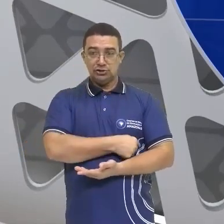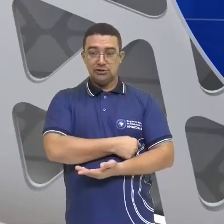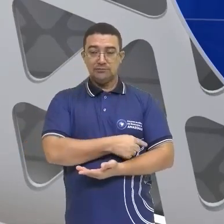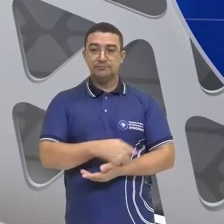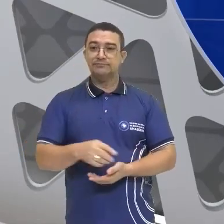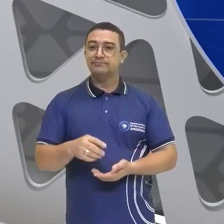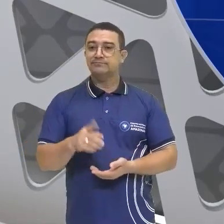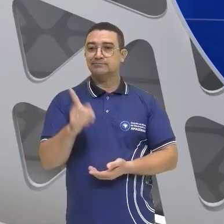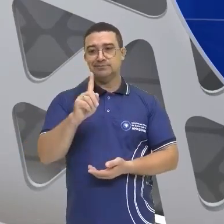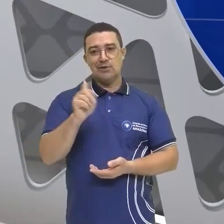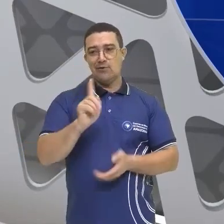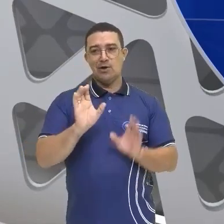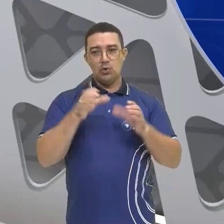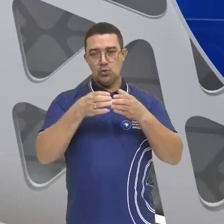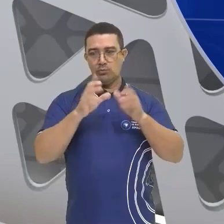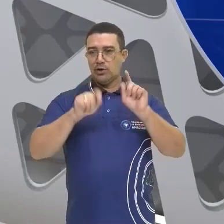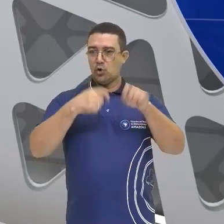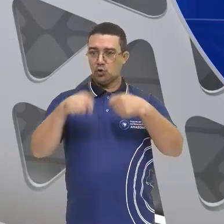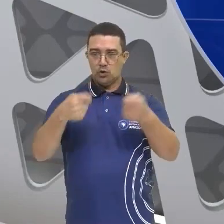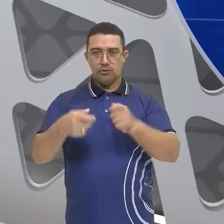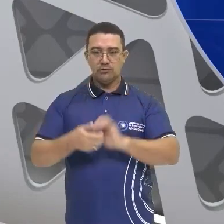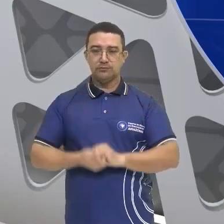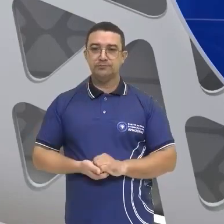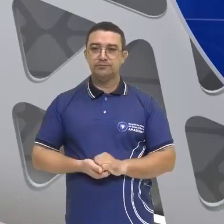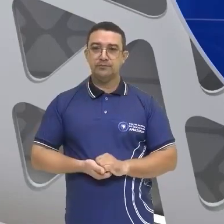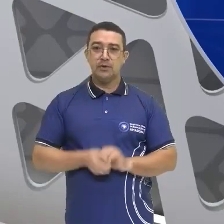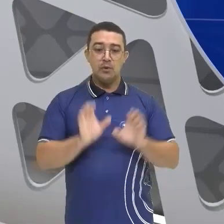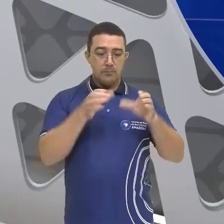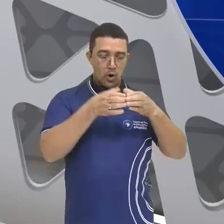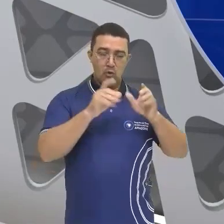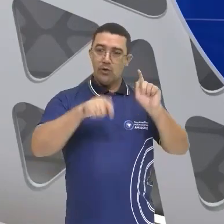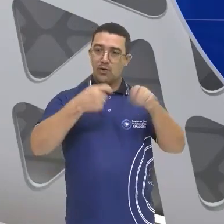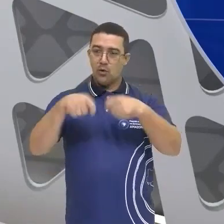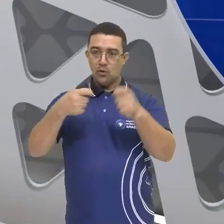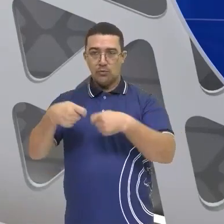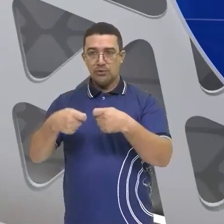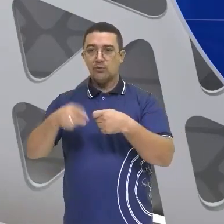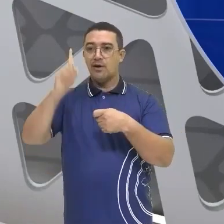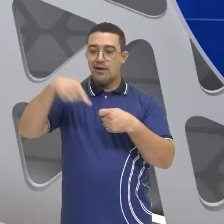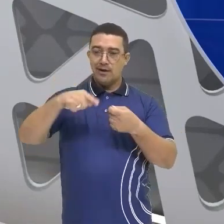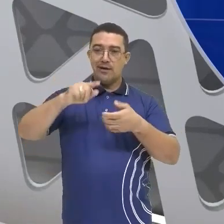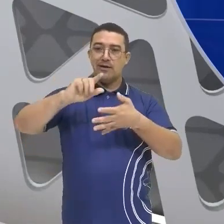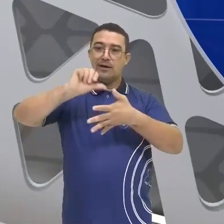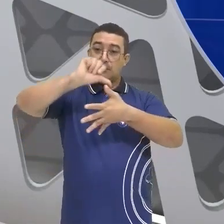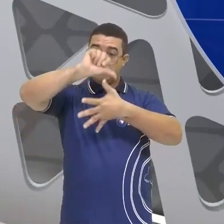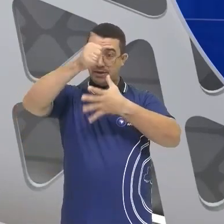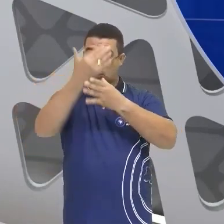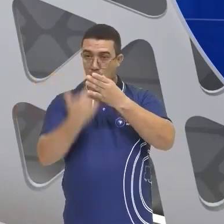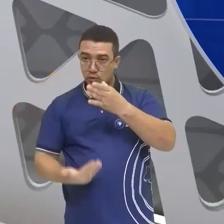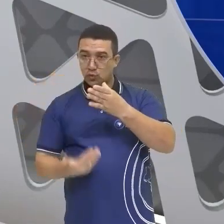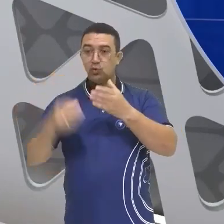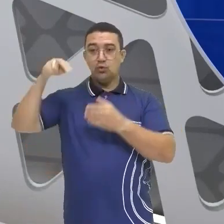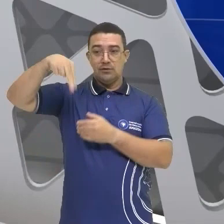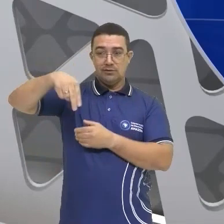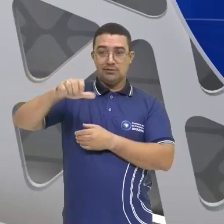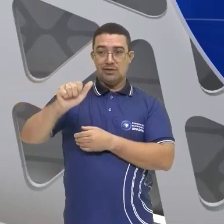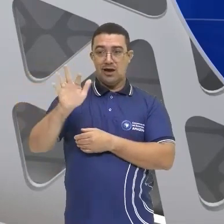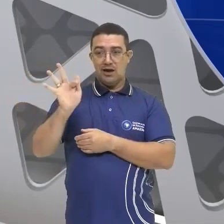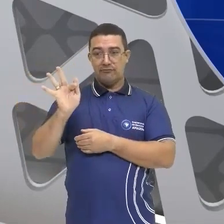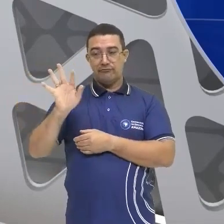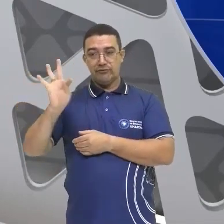e África do Sul, perdão, também não é um bloco econômico, tá certo? Bloco econômico é Mercosul,